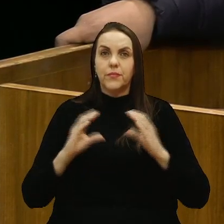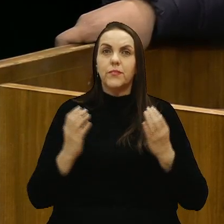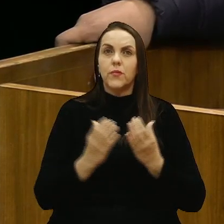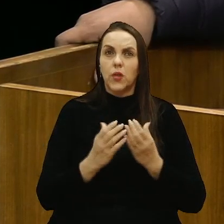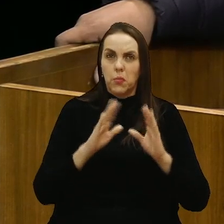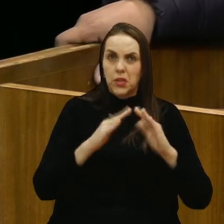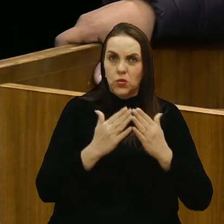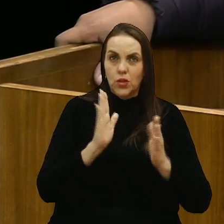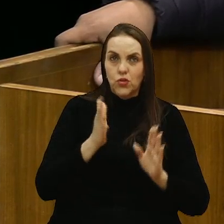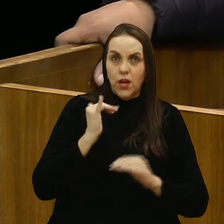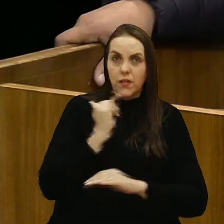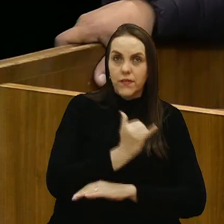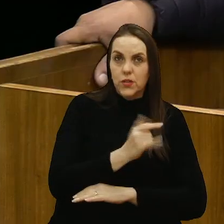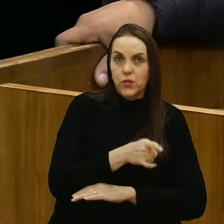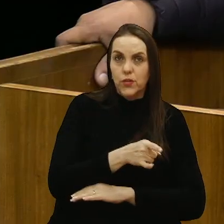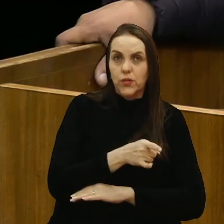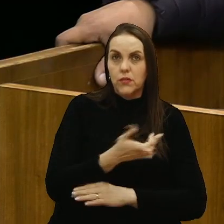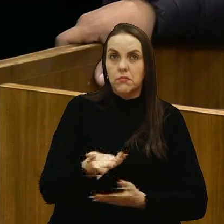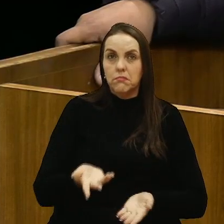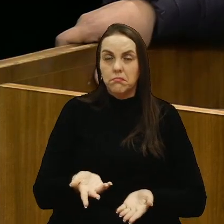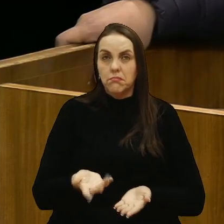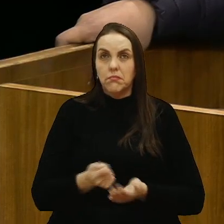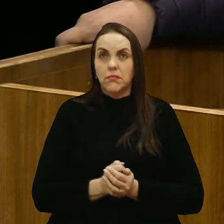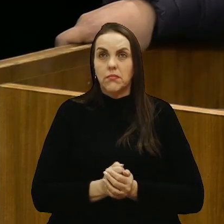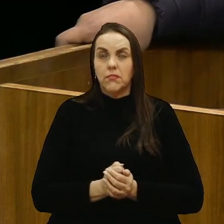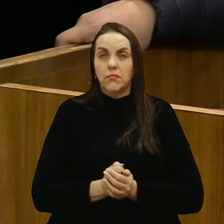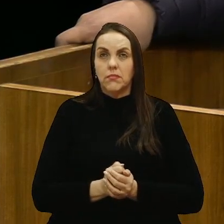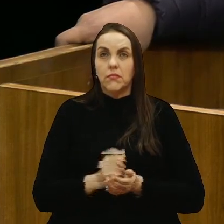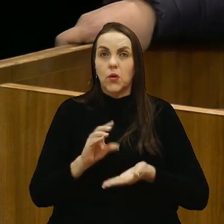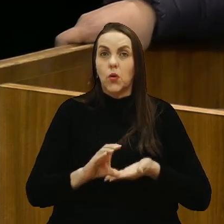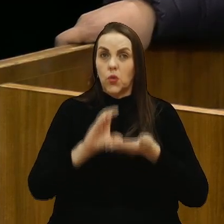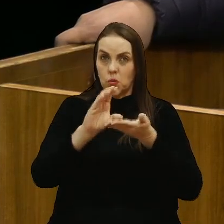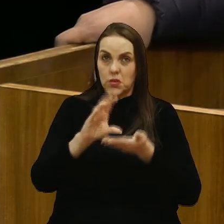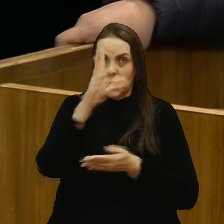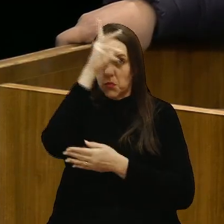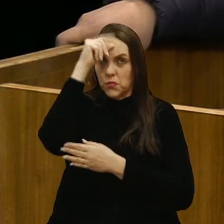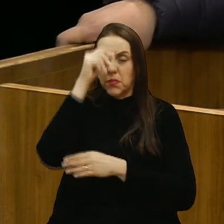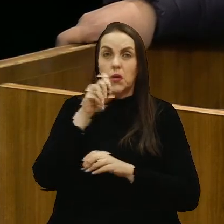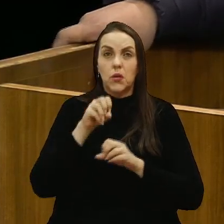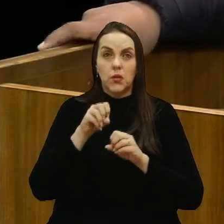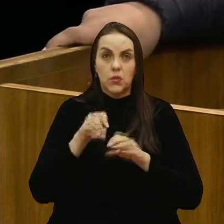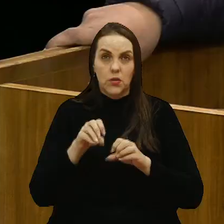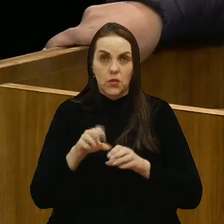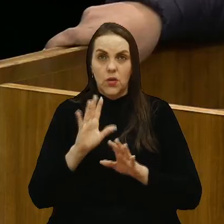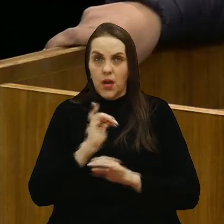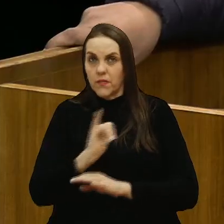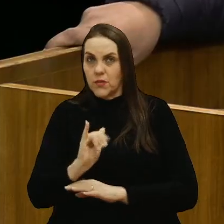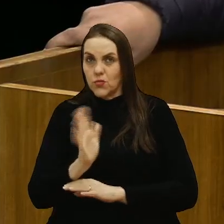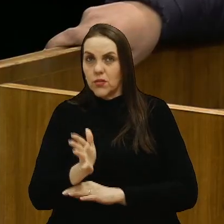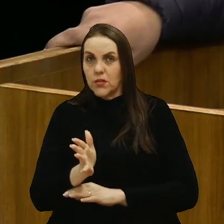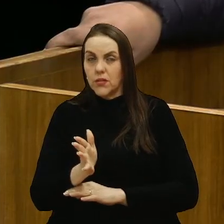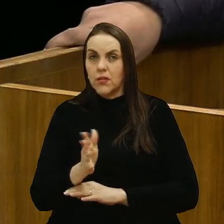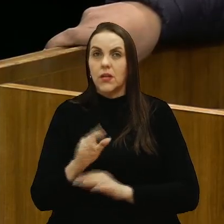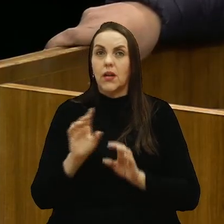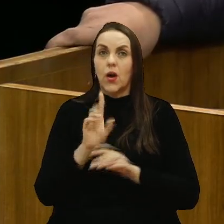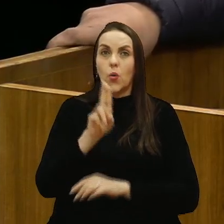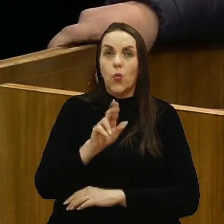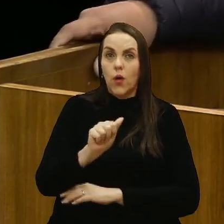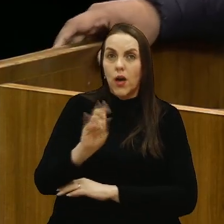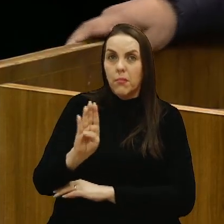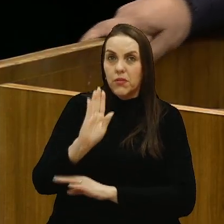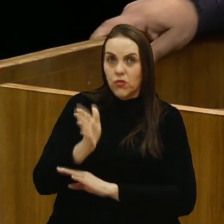escolar já foi avisada disso? O Conselho Municipal de Educação foi avisado? A União das Associações de Bairro foi